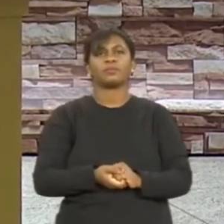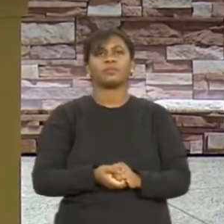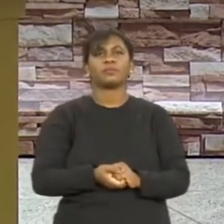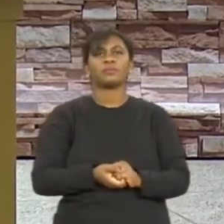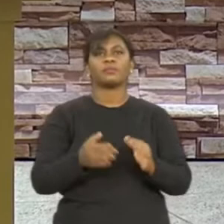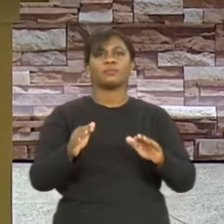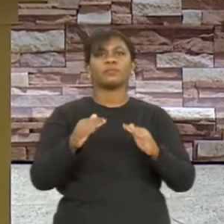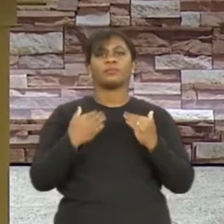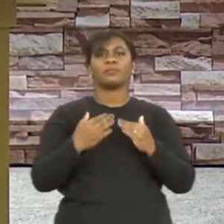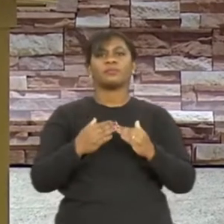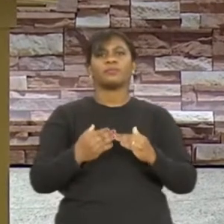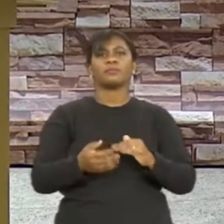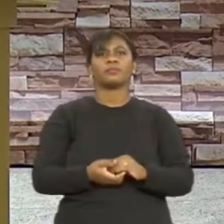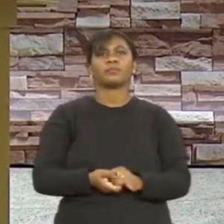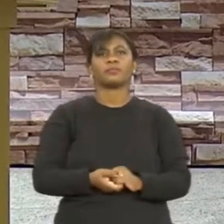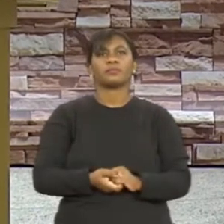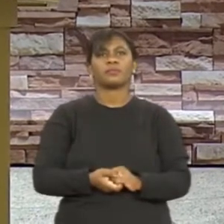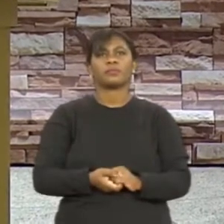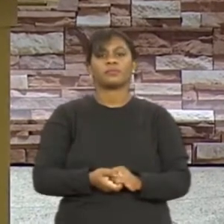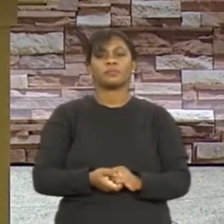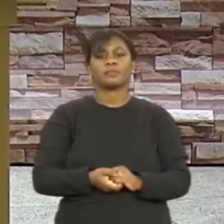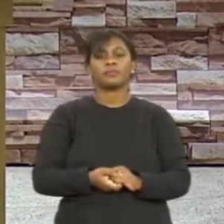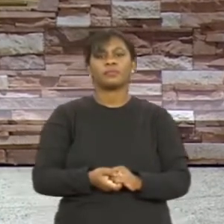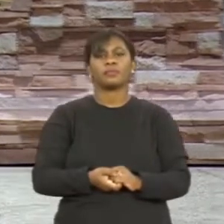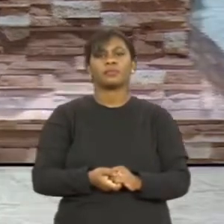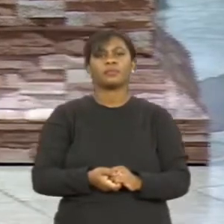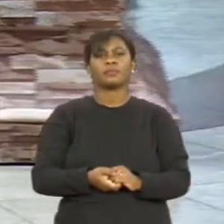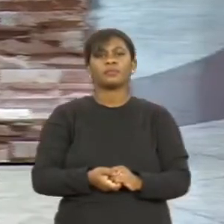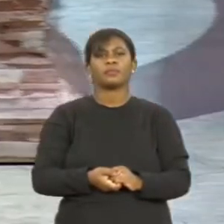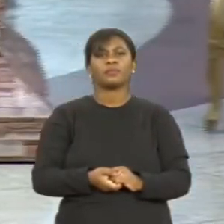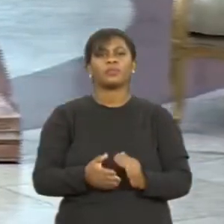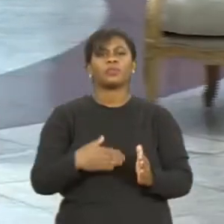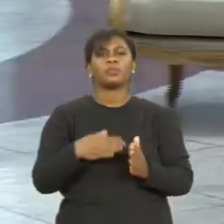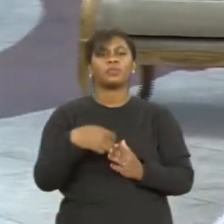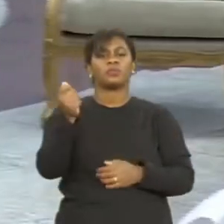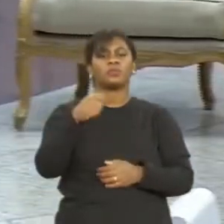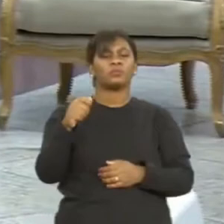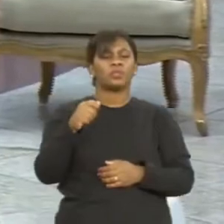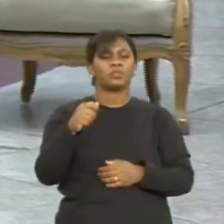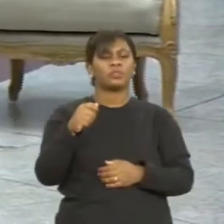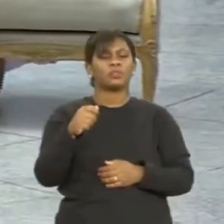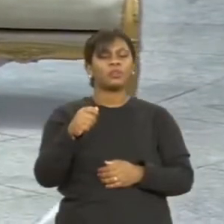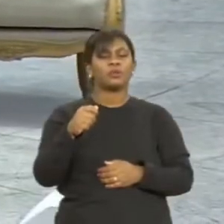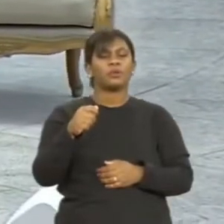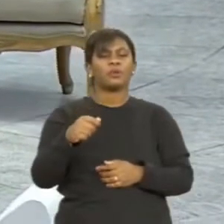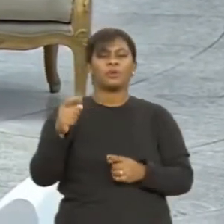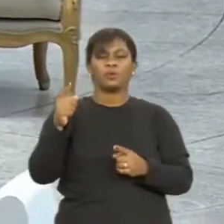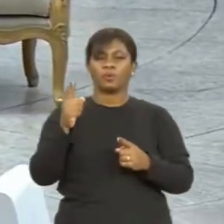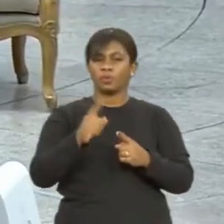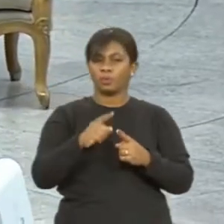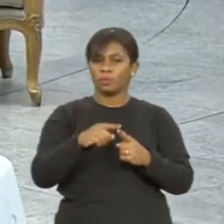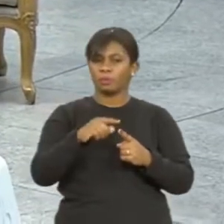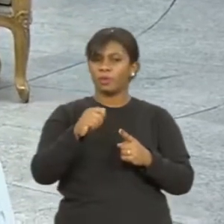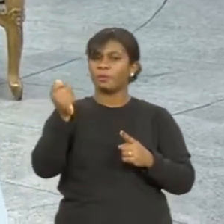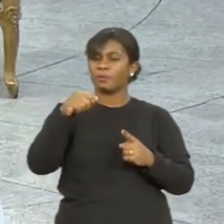Olha para mim, por favor. Todos os meses, desde o primeiro mês de janeiro